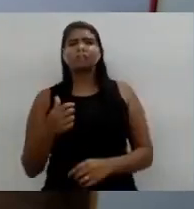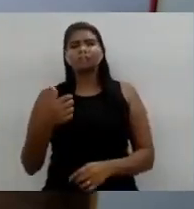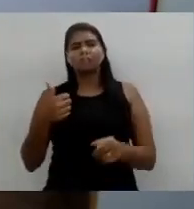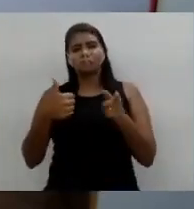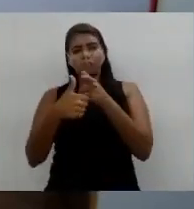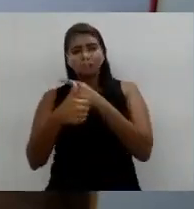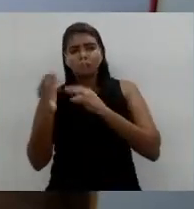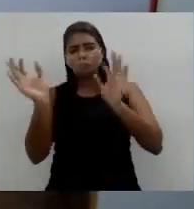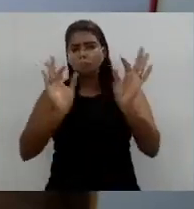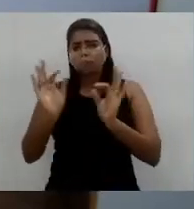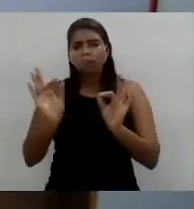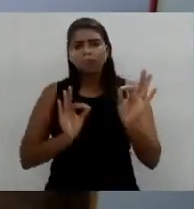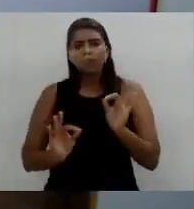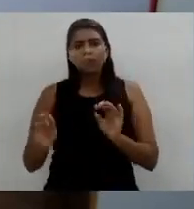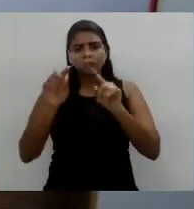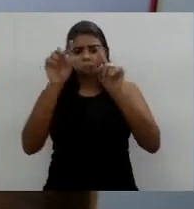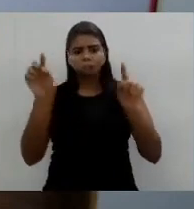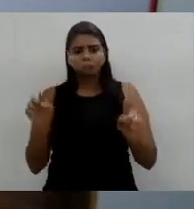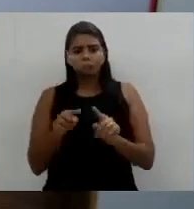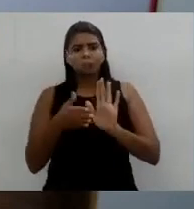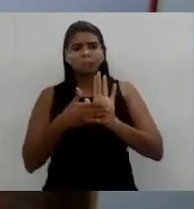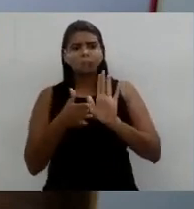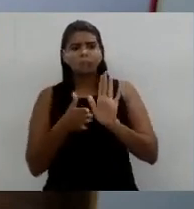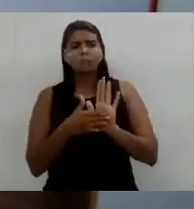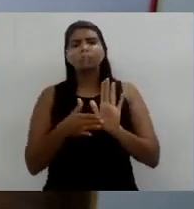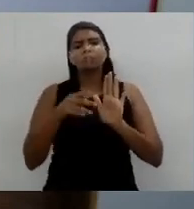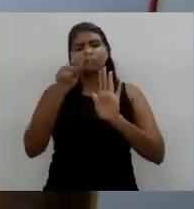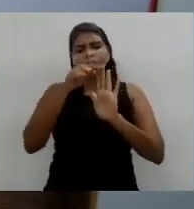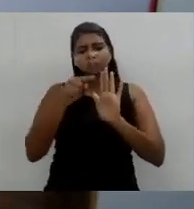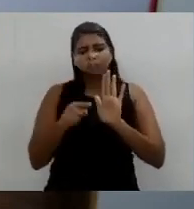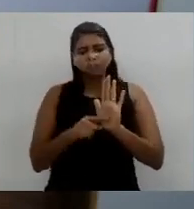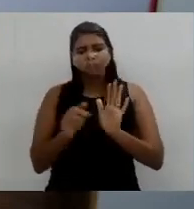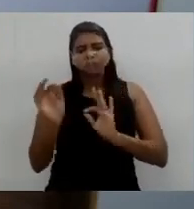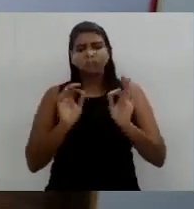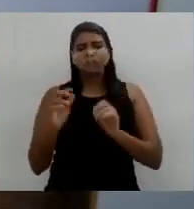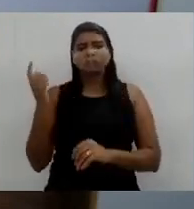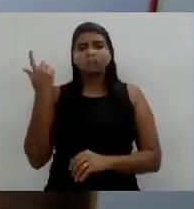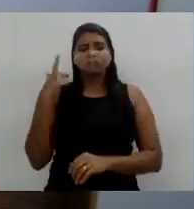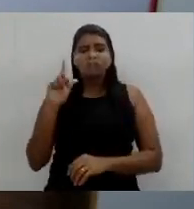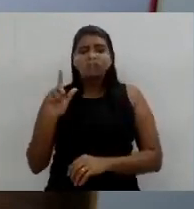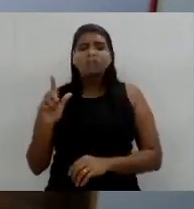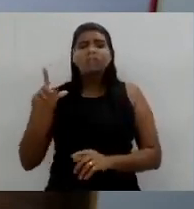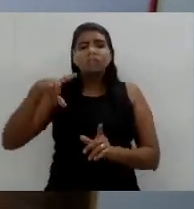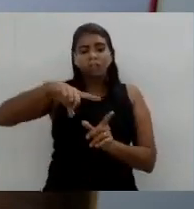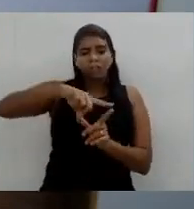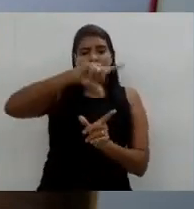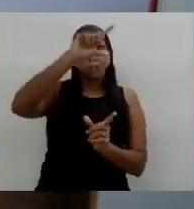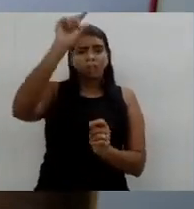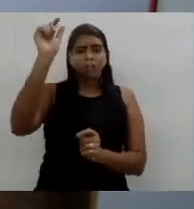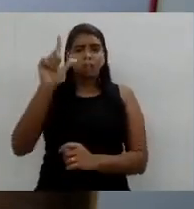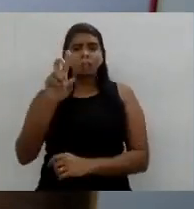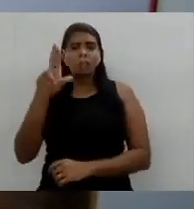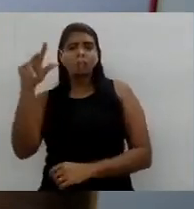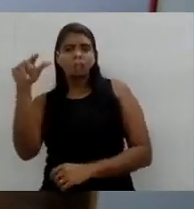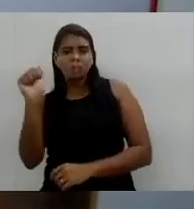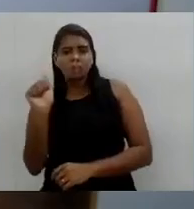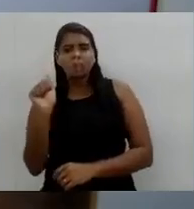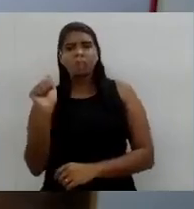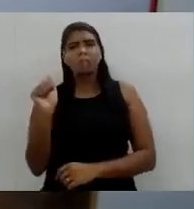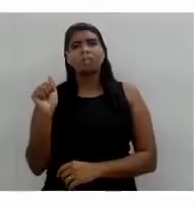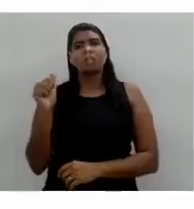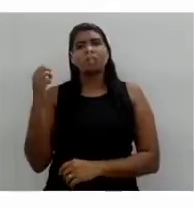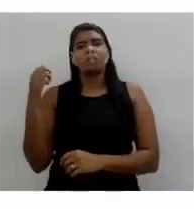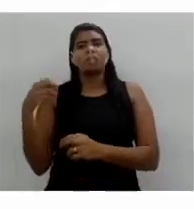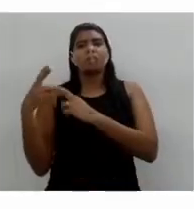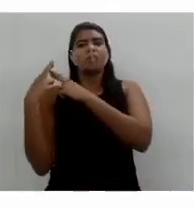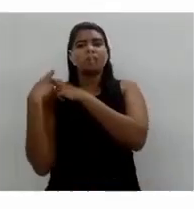que planejou e que conquistou o espaço sideral, o espaço da Lua, foi a missão Apolo. Essa